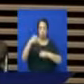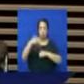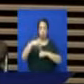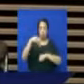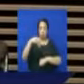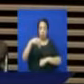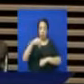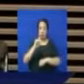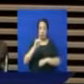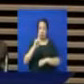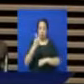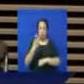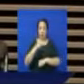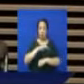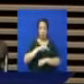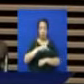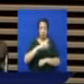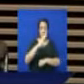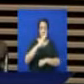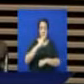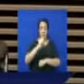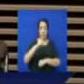do COPERG.